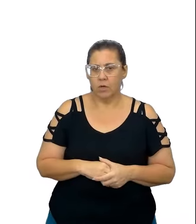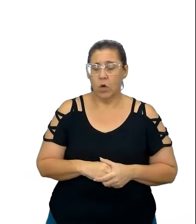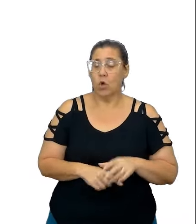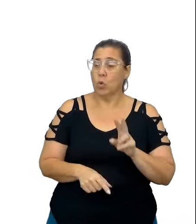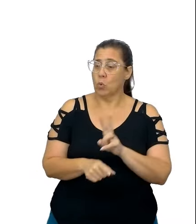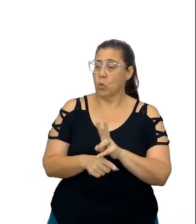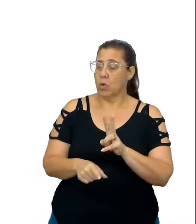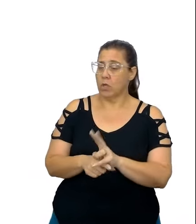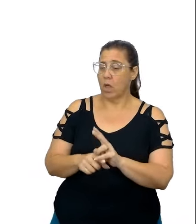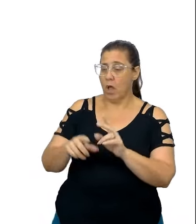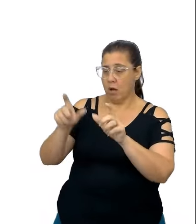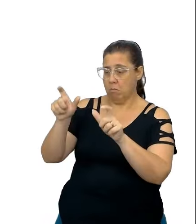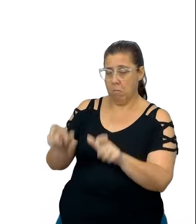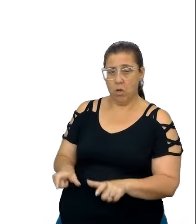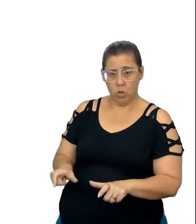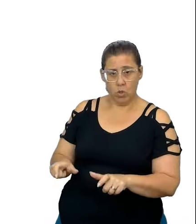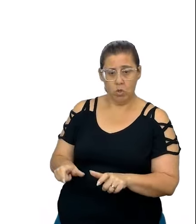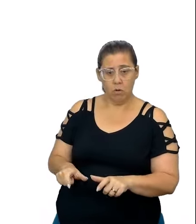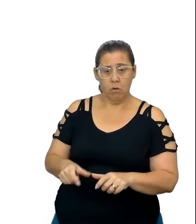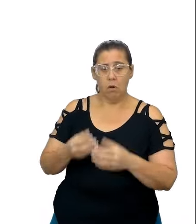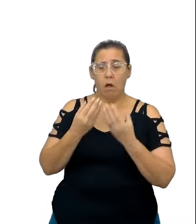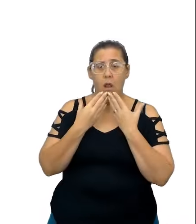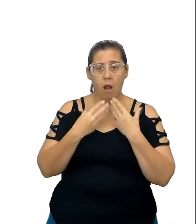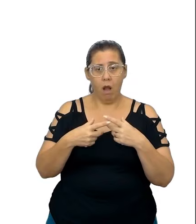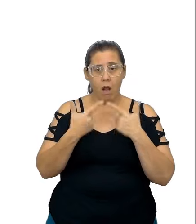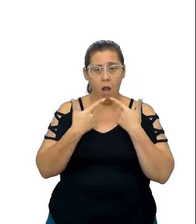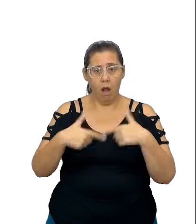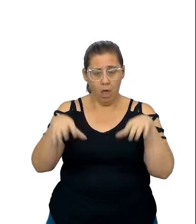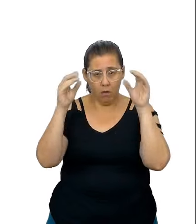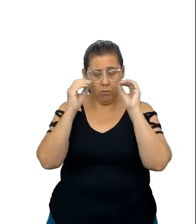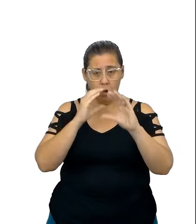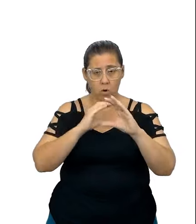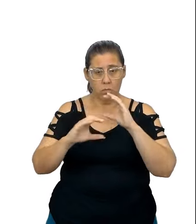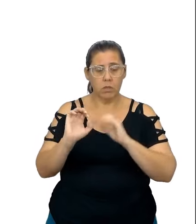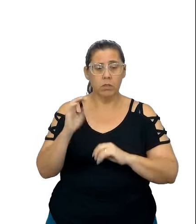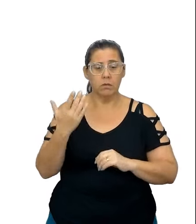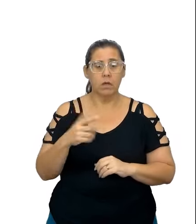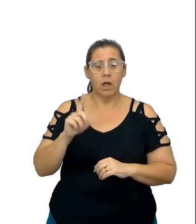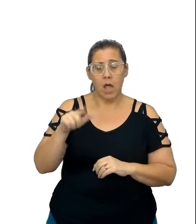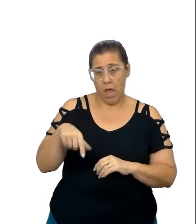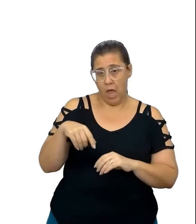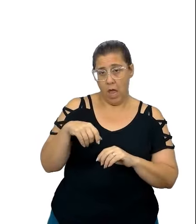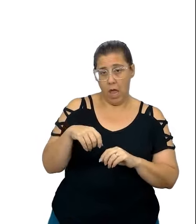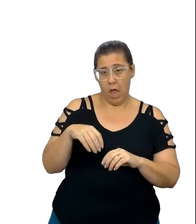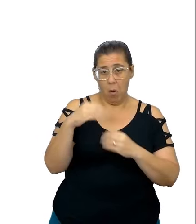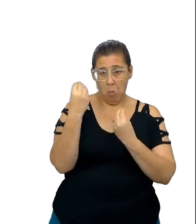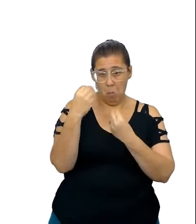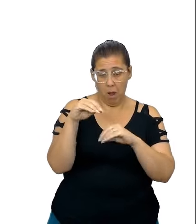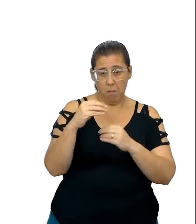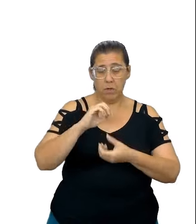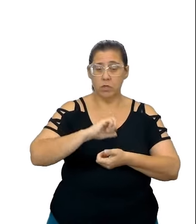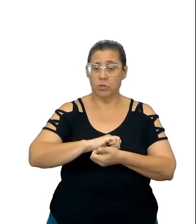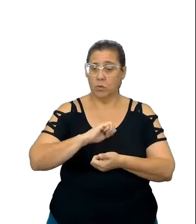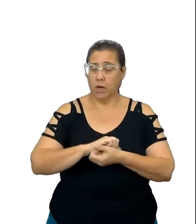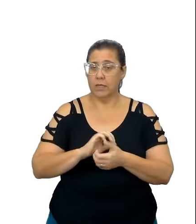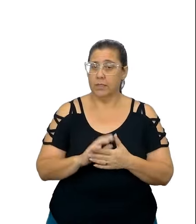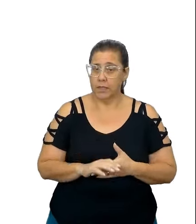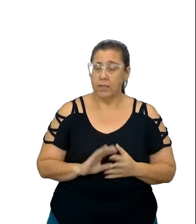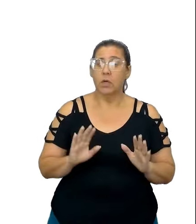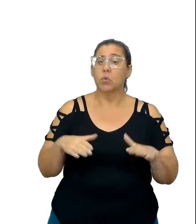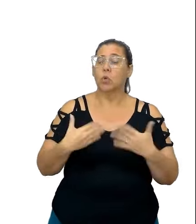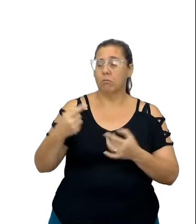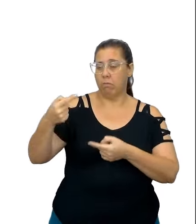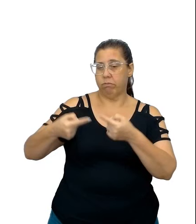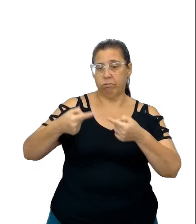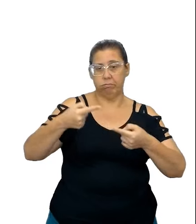imagem, utiliza a linguagem adequada para contexto de comunicação, é um meme de qualidade, enfim. Então, essas discussões